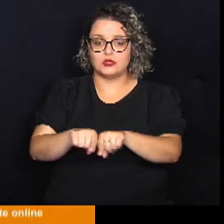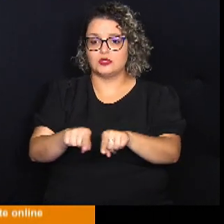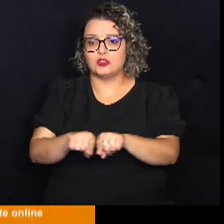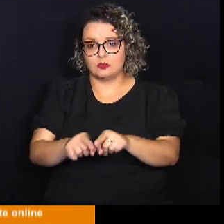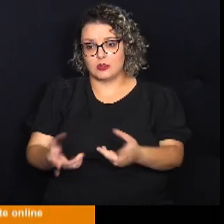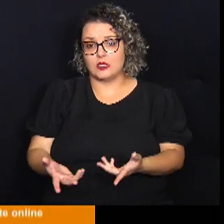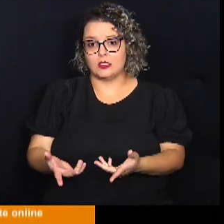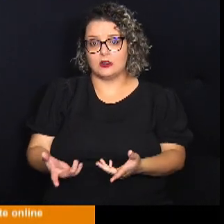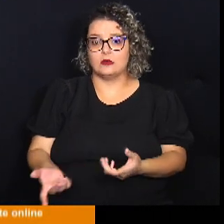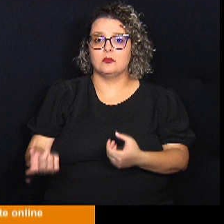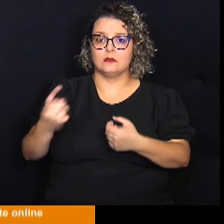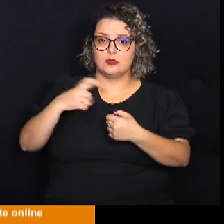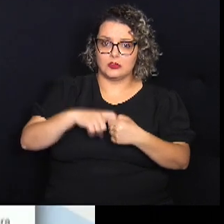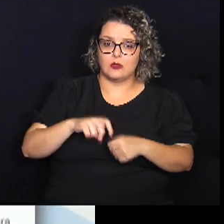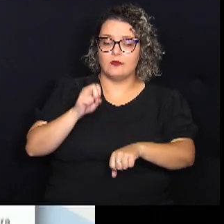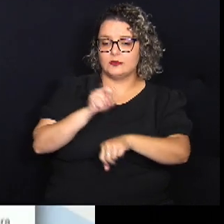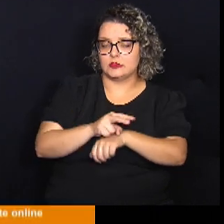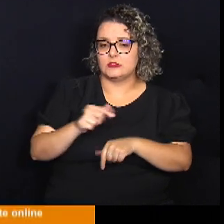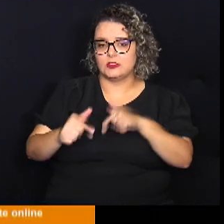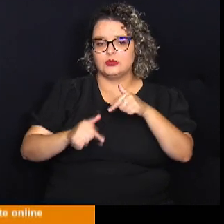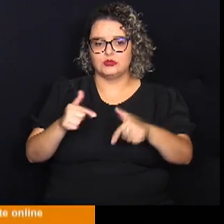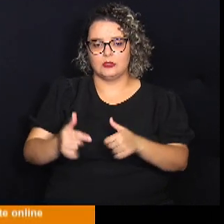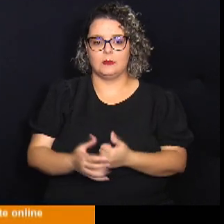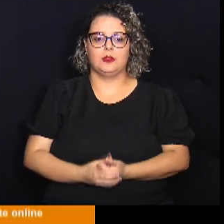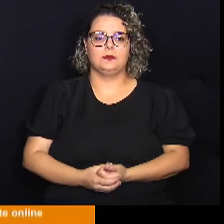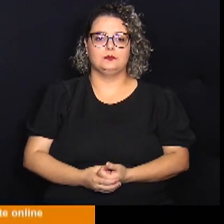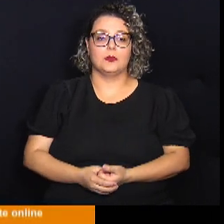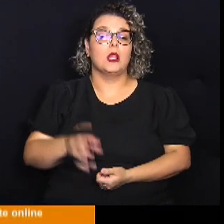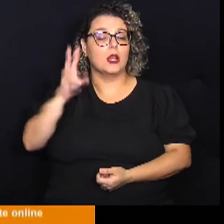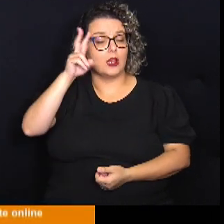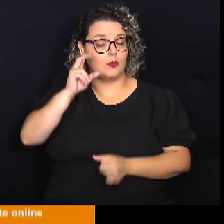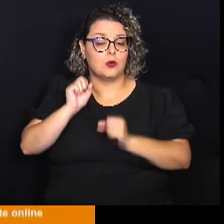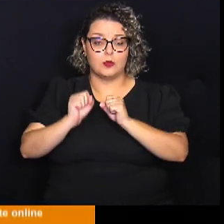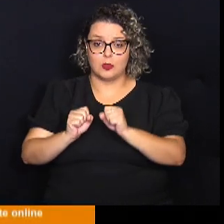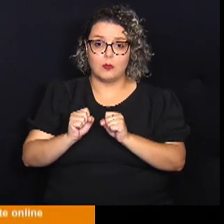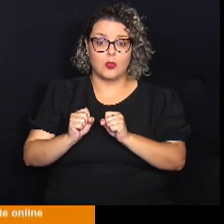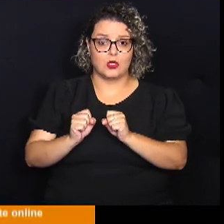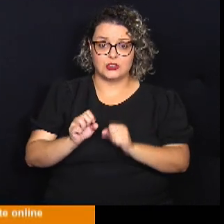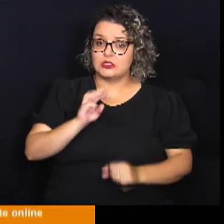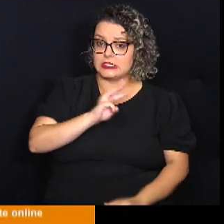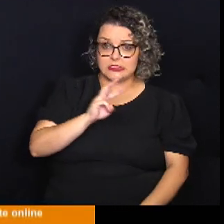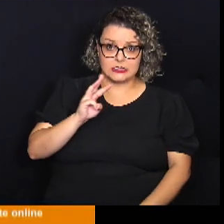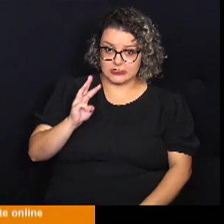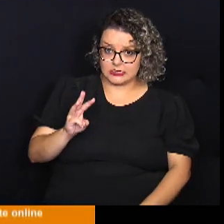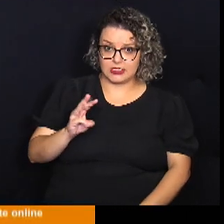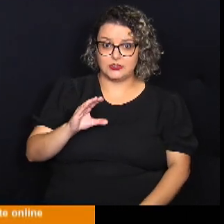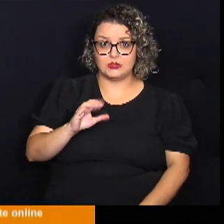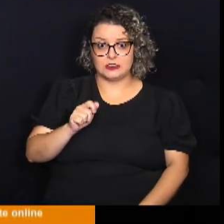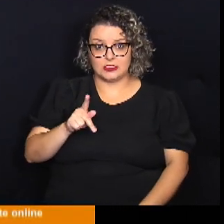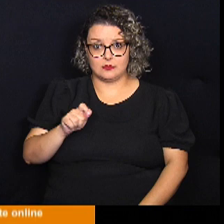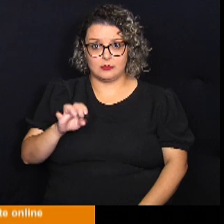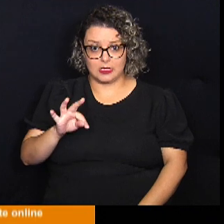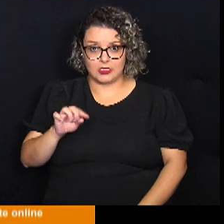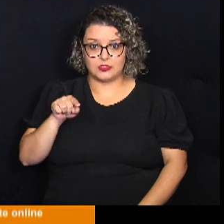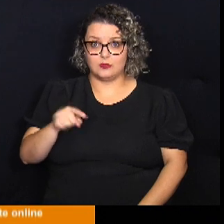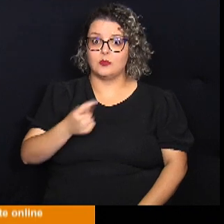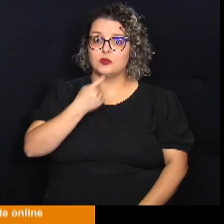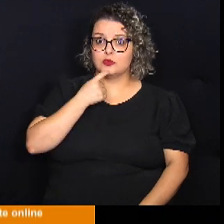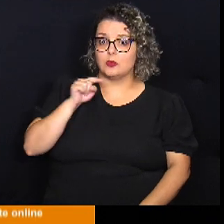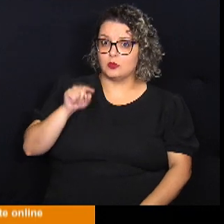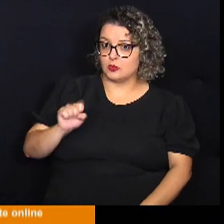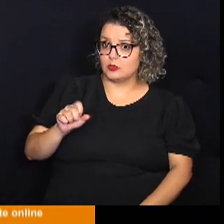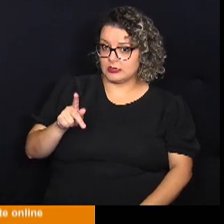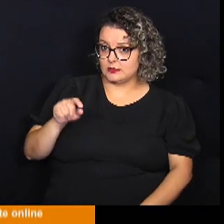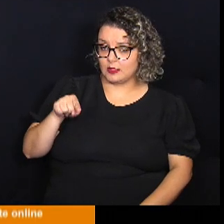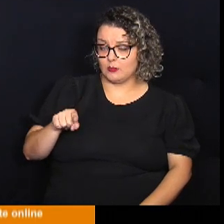eu volto nas vagas de emprego, lembrando que você pode, através desse site, inclusive desse chat, fazer todas as